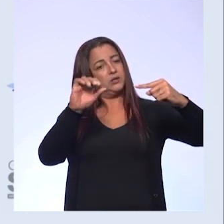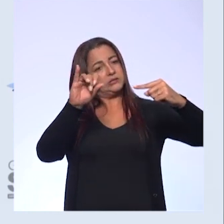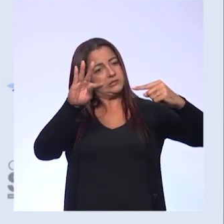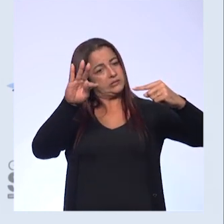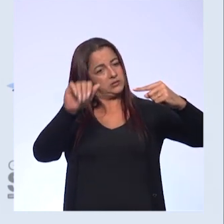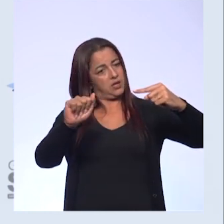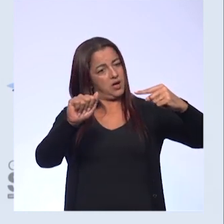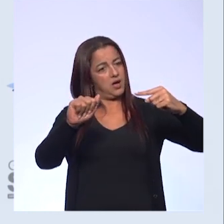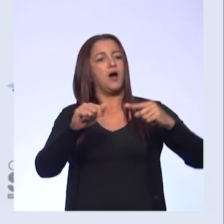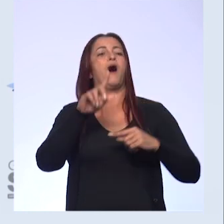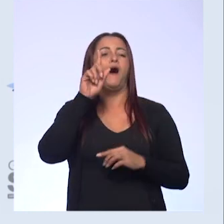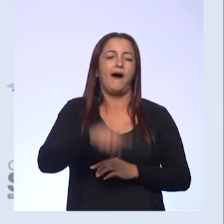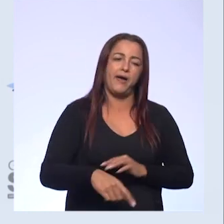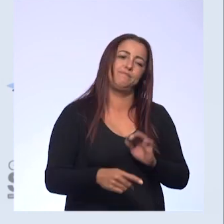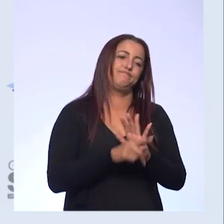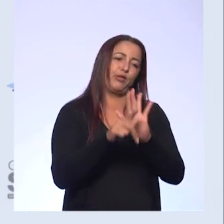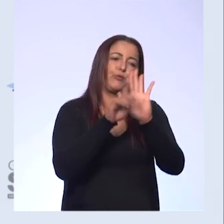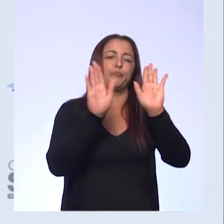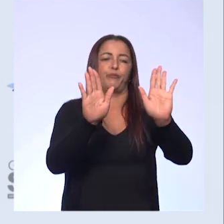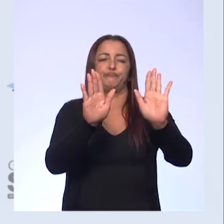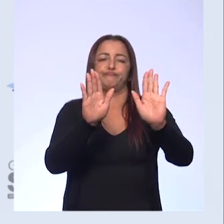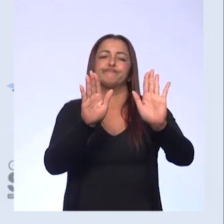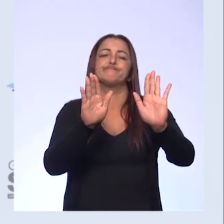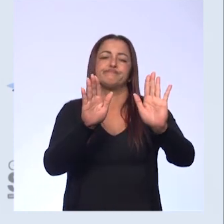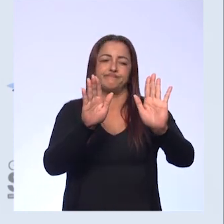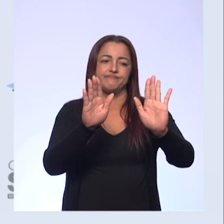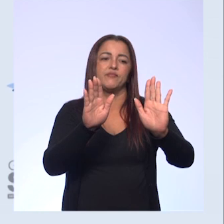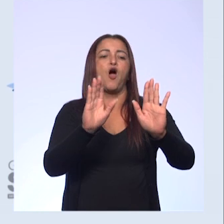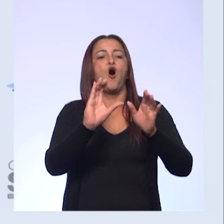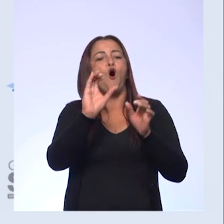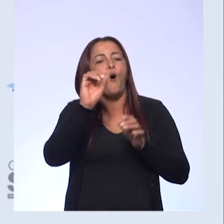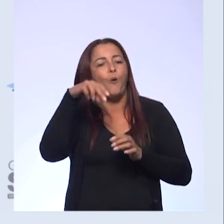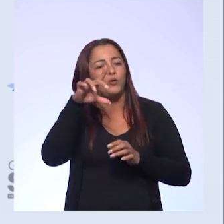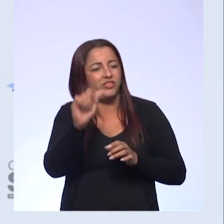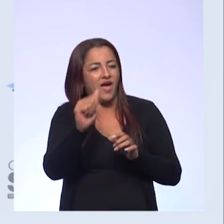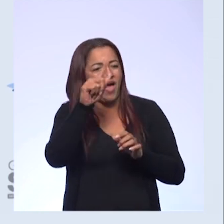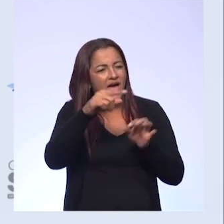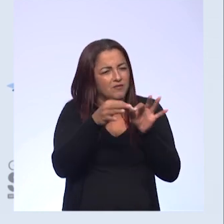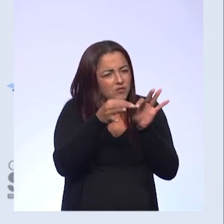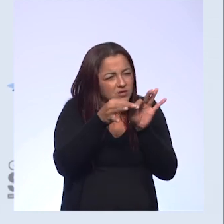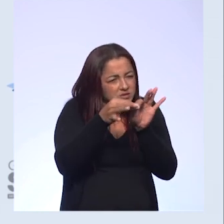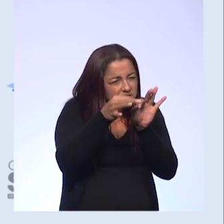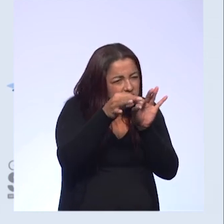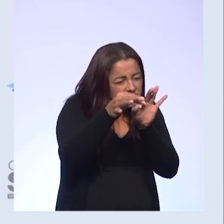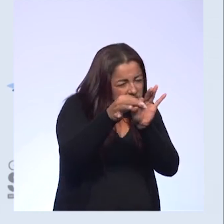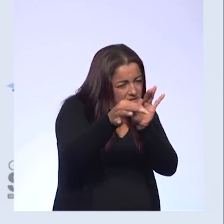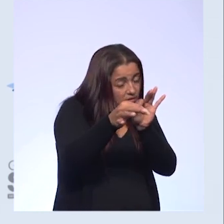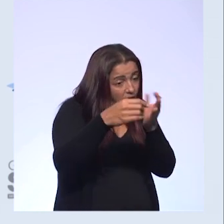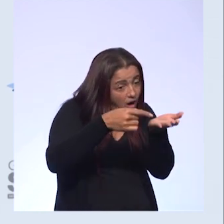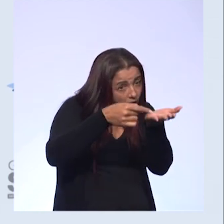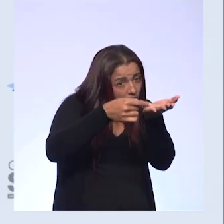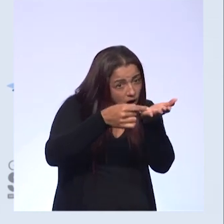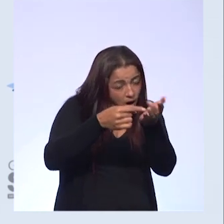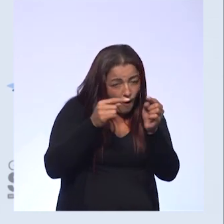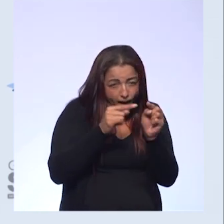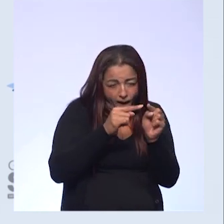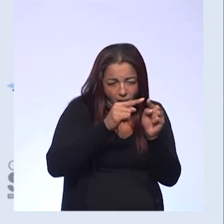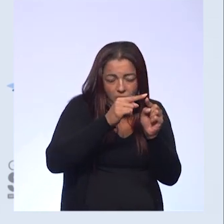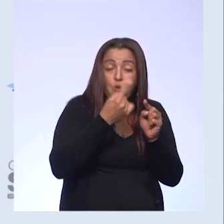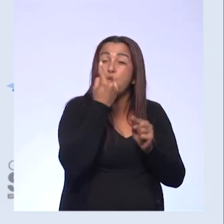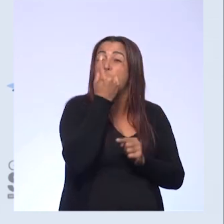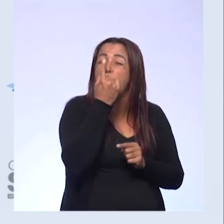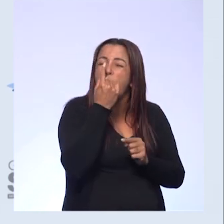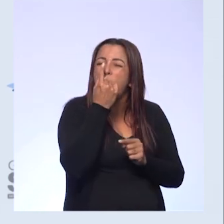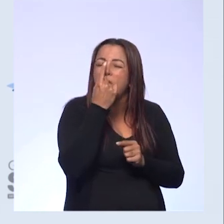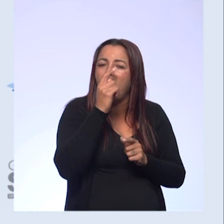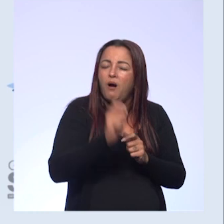da onda o bicho comprimento da onda é a distância percorrida em uma vibração Então